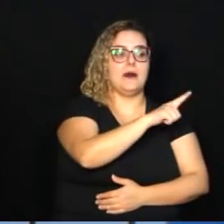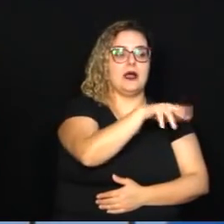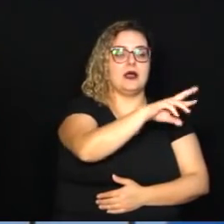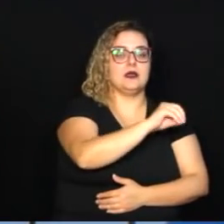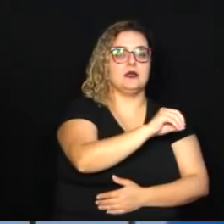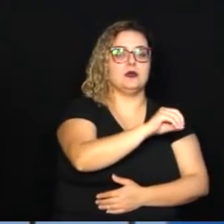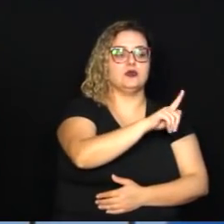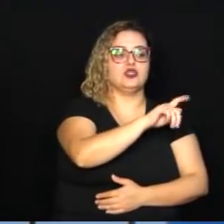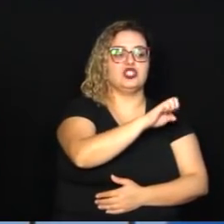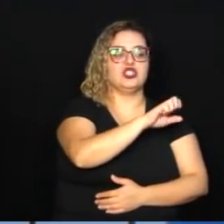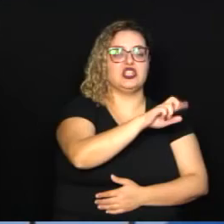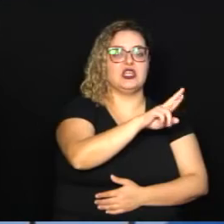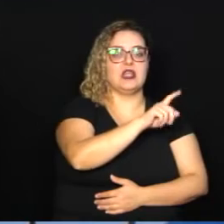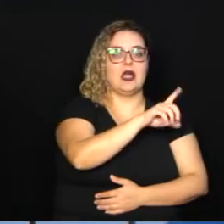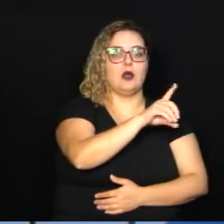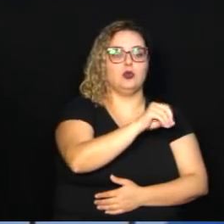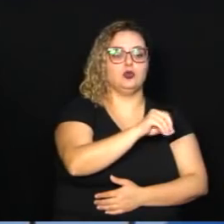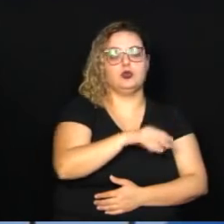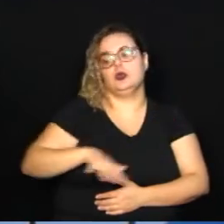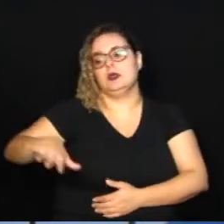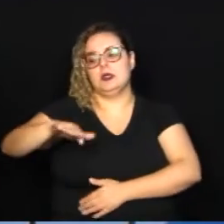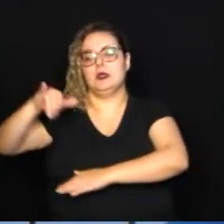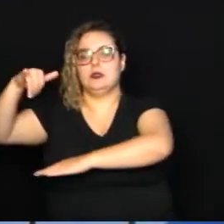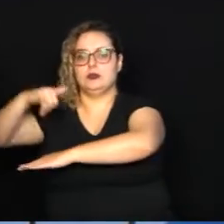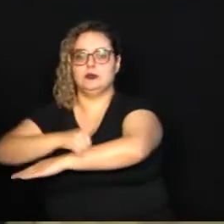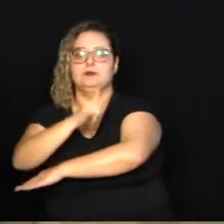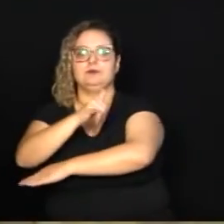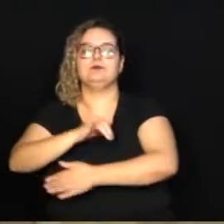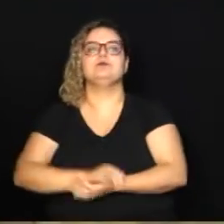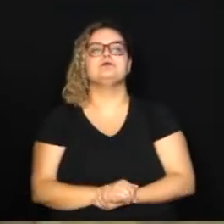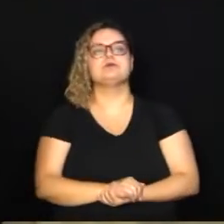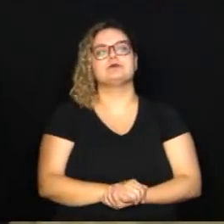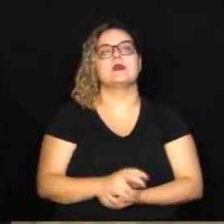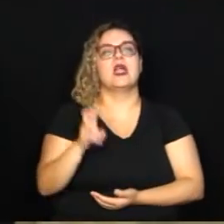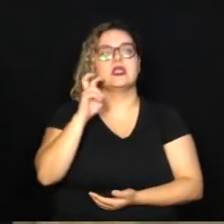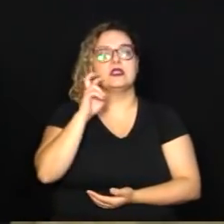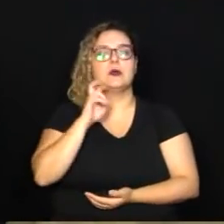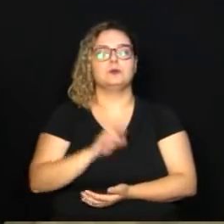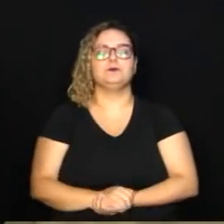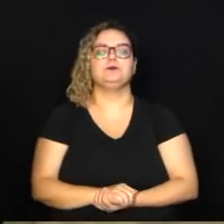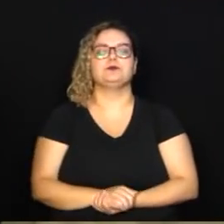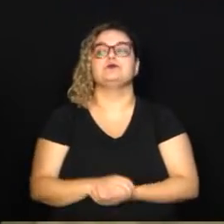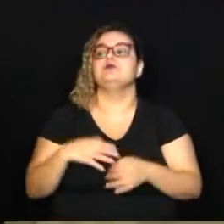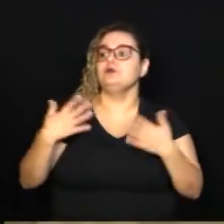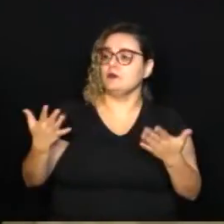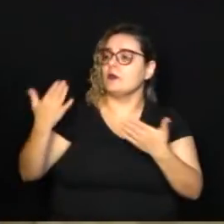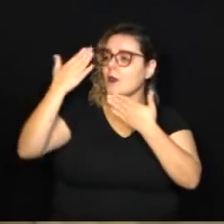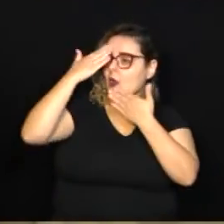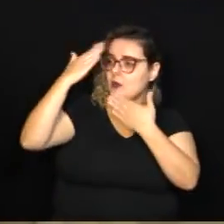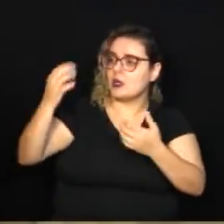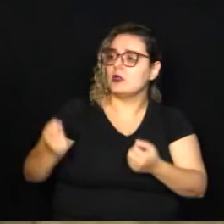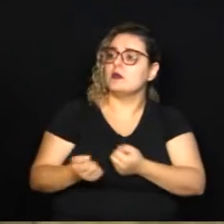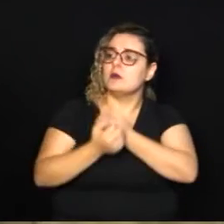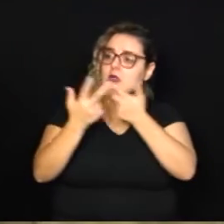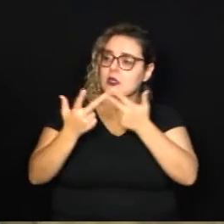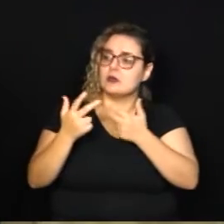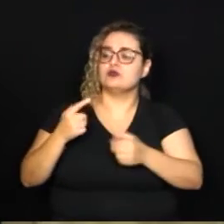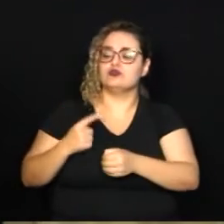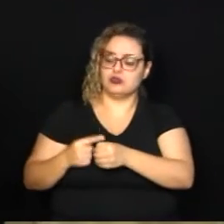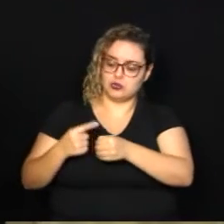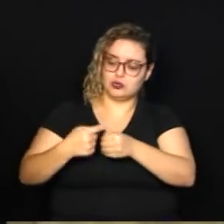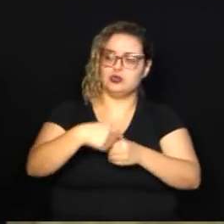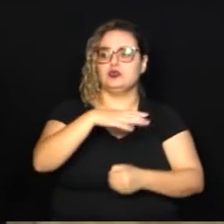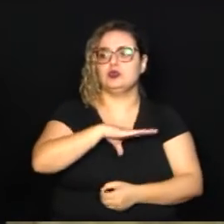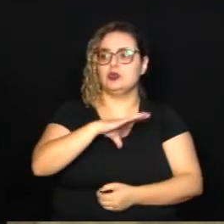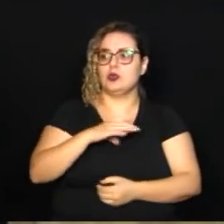quinta-feira, bairros da região do aeroporto de Viracopos. Tá certo, Mirna Abreu, muito obrigado pelas notícias da metrópole de